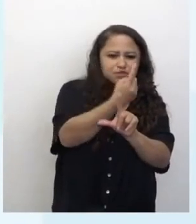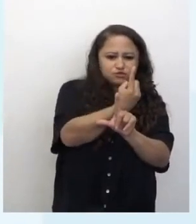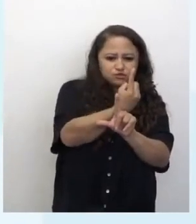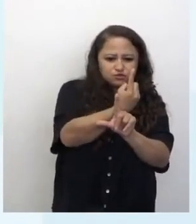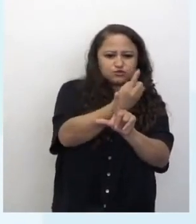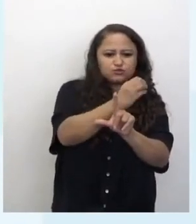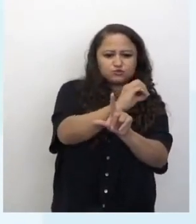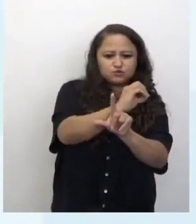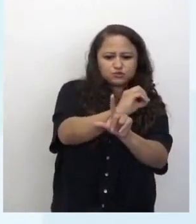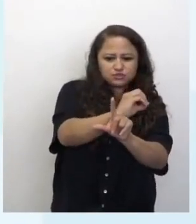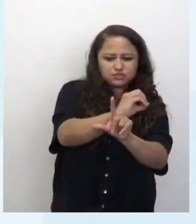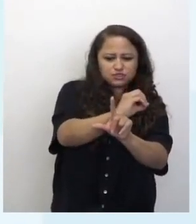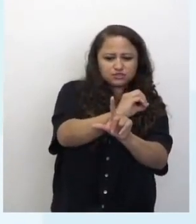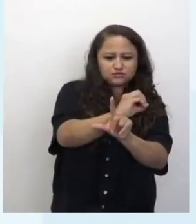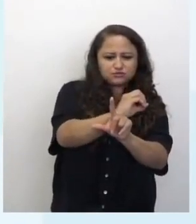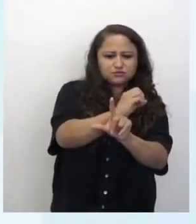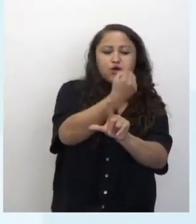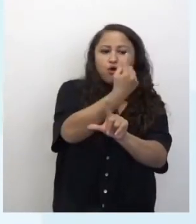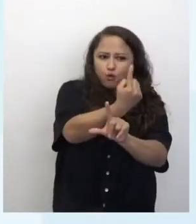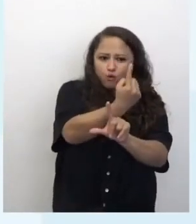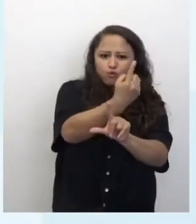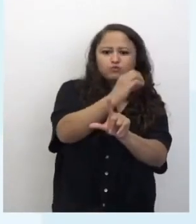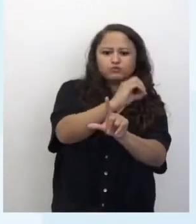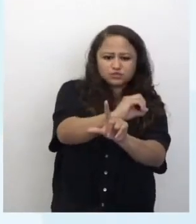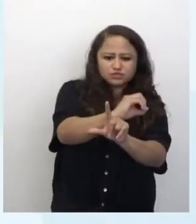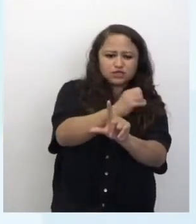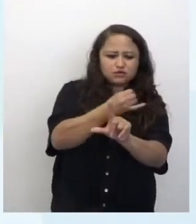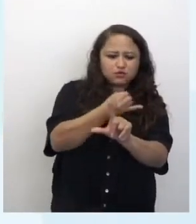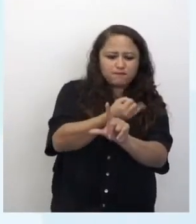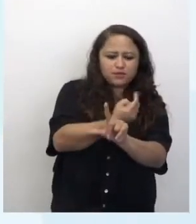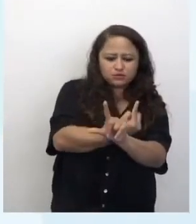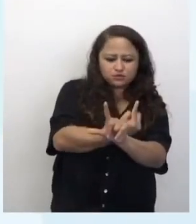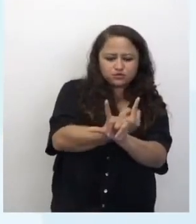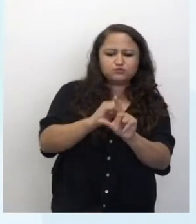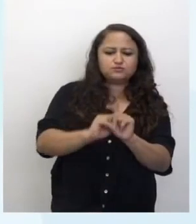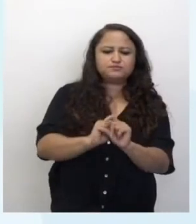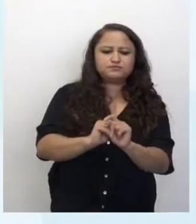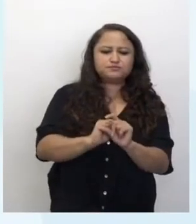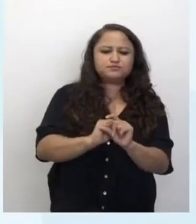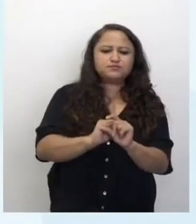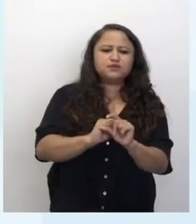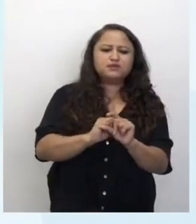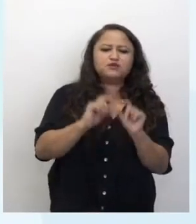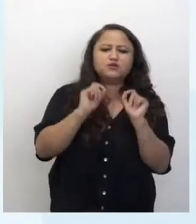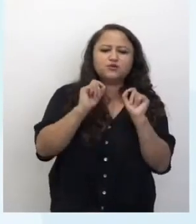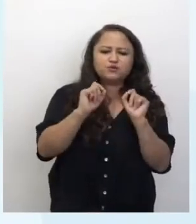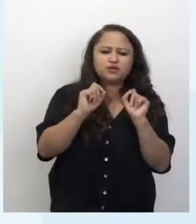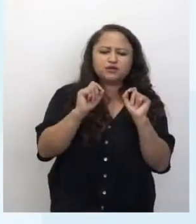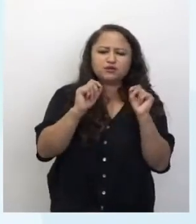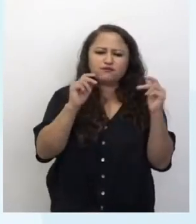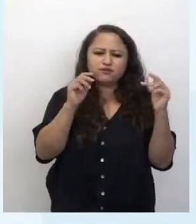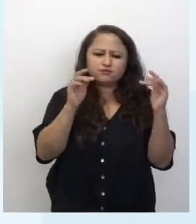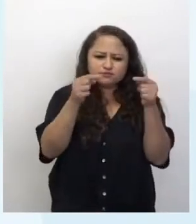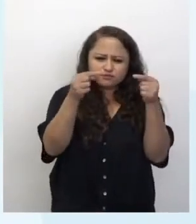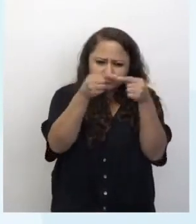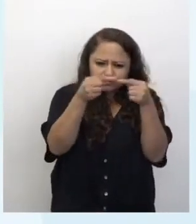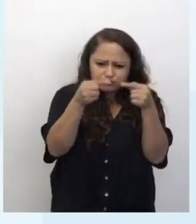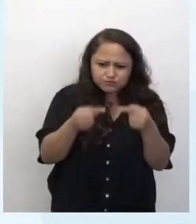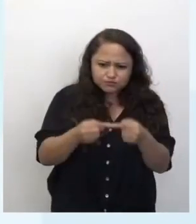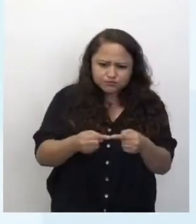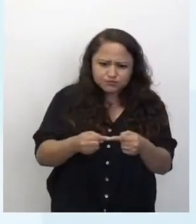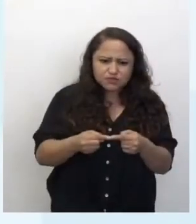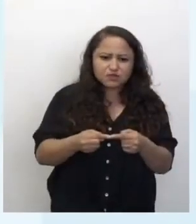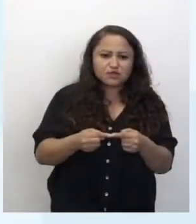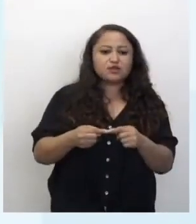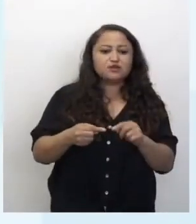0, 1, 0 e menos 1. Aí vamos ligar os pontinhos. O 0 liga no 1, tá